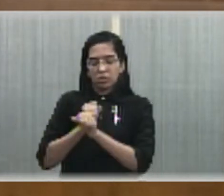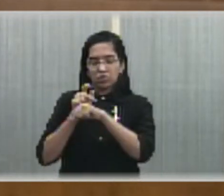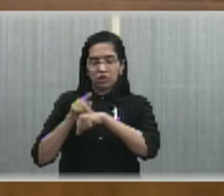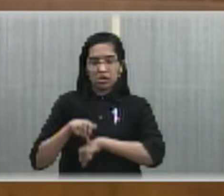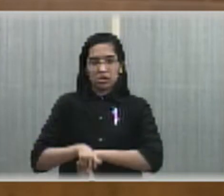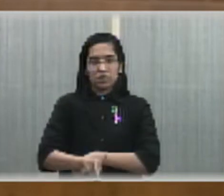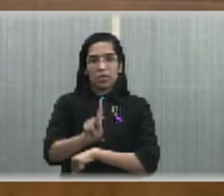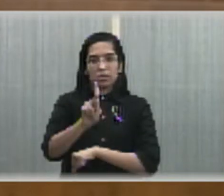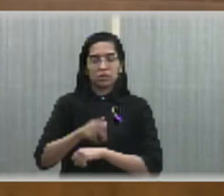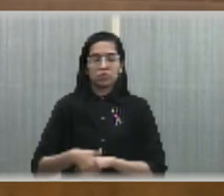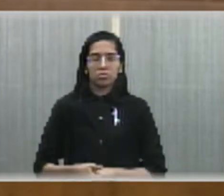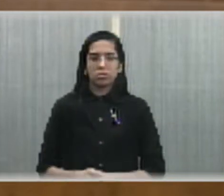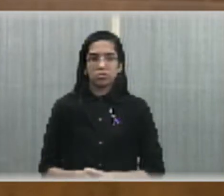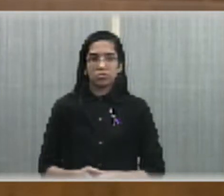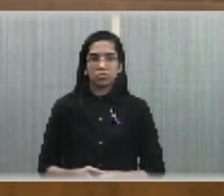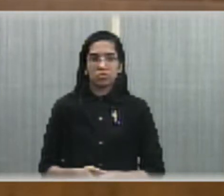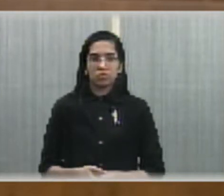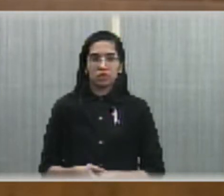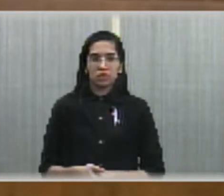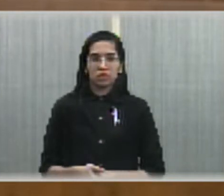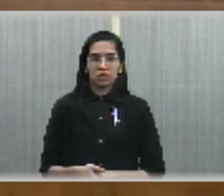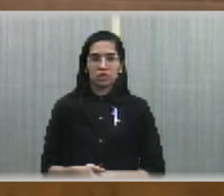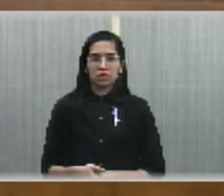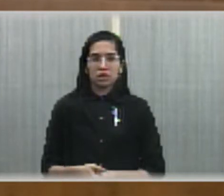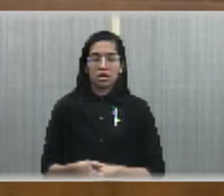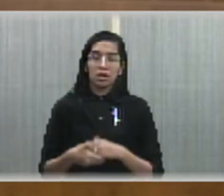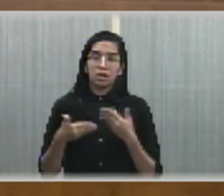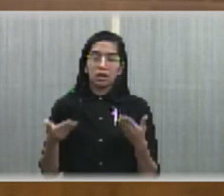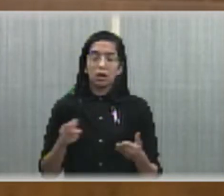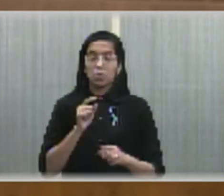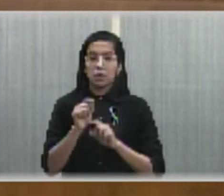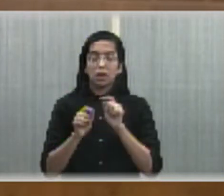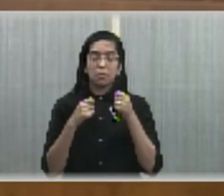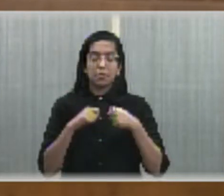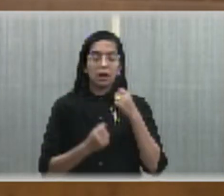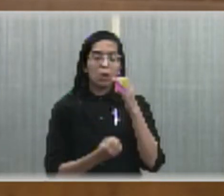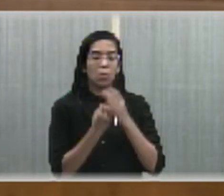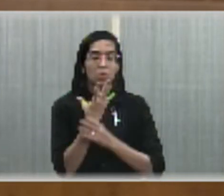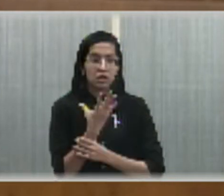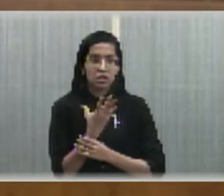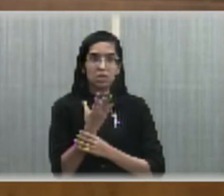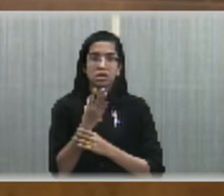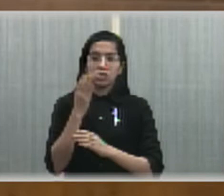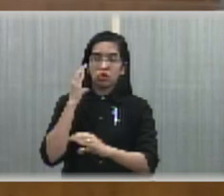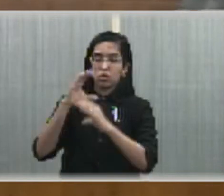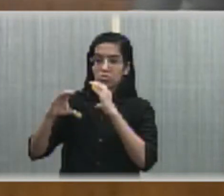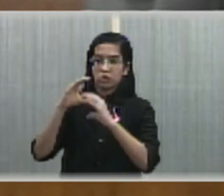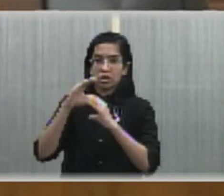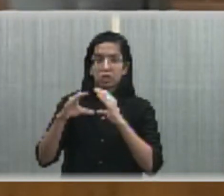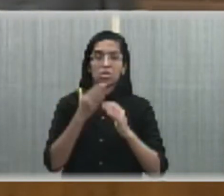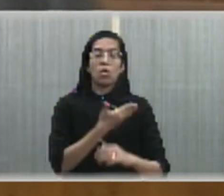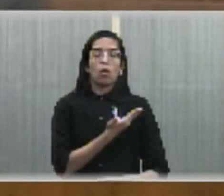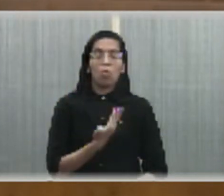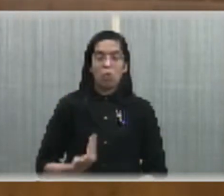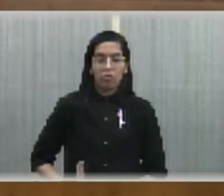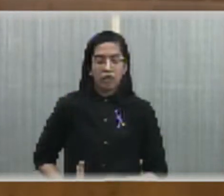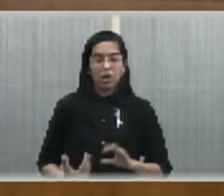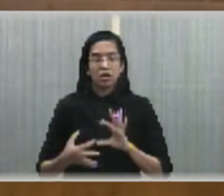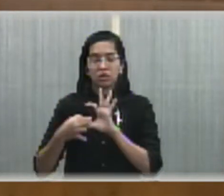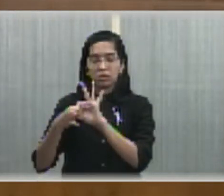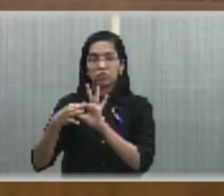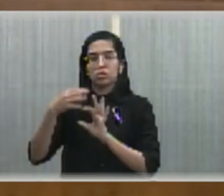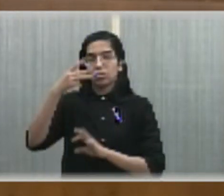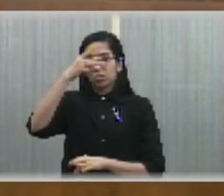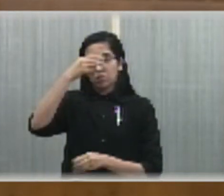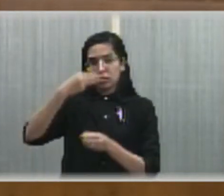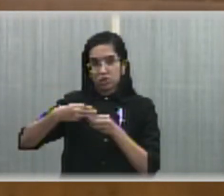asfáltica. Então, o que tem que haver, senhor presidente, é essa harmonização entre o governo estadual e o município. Até para